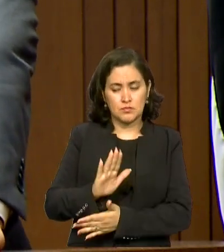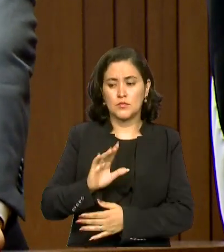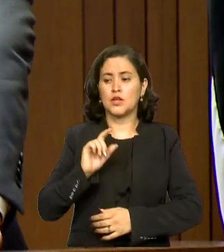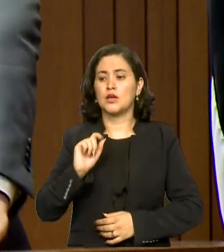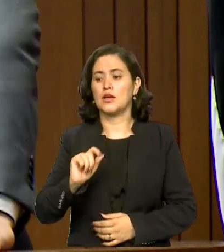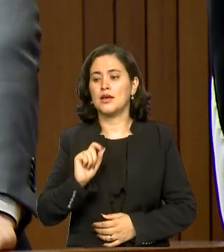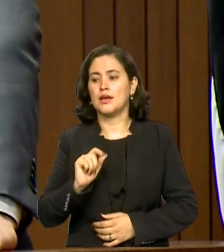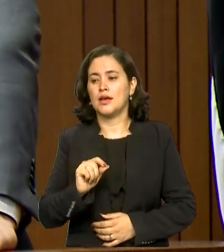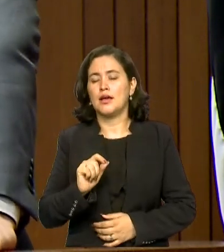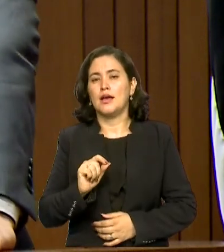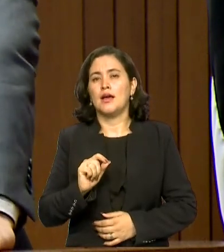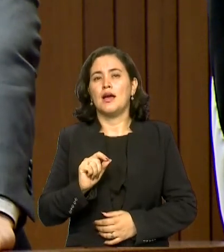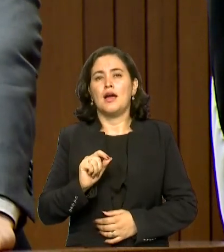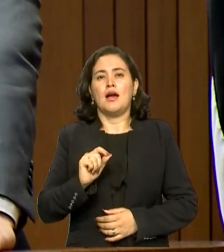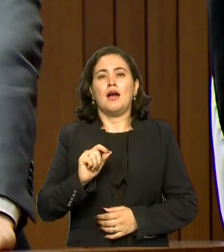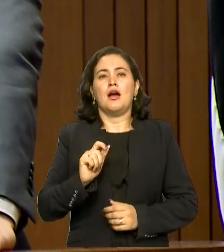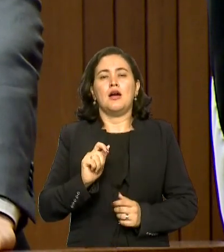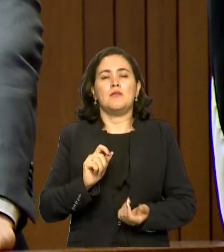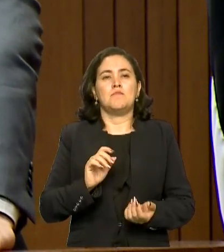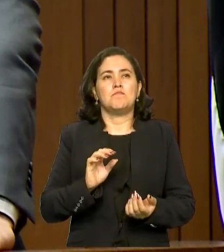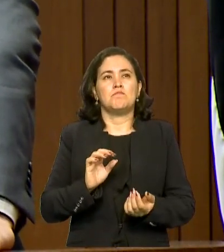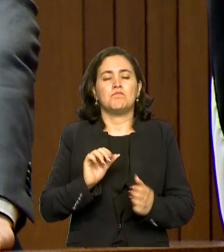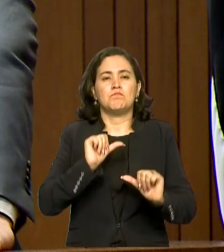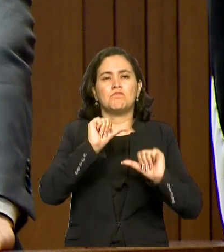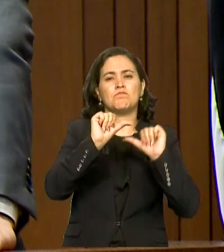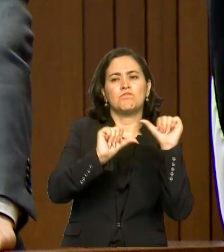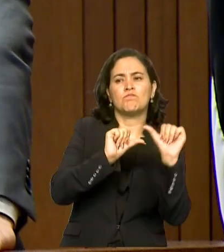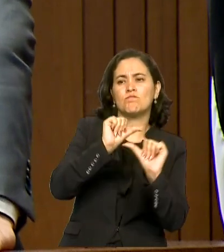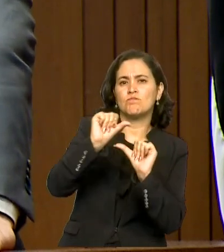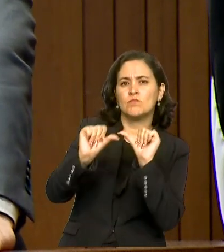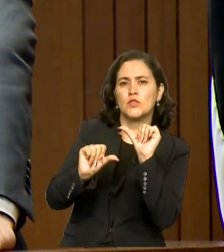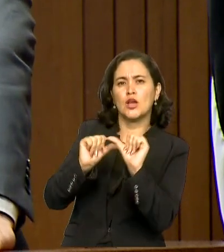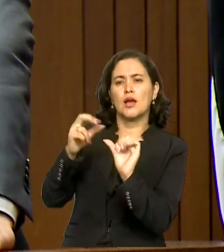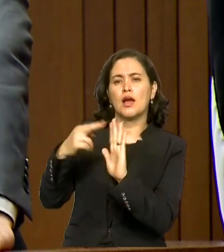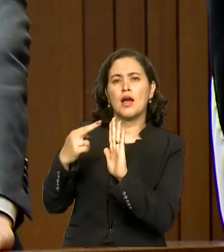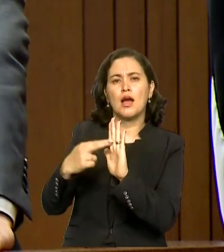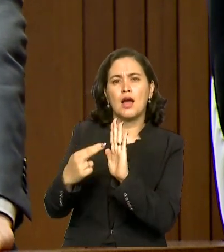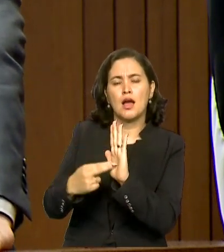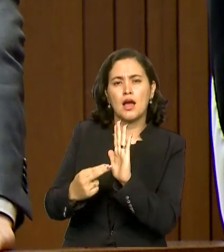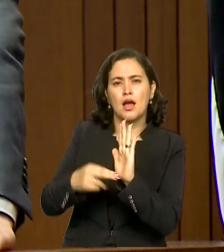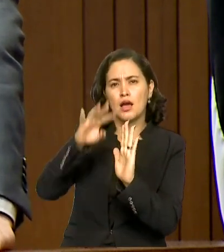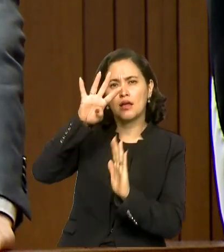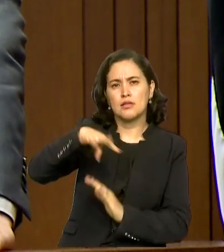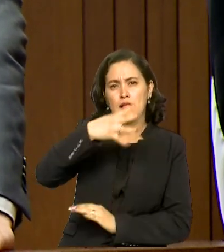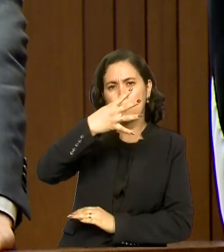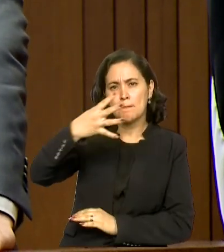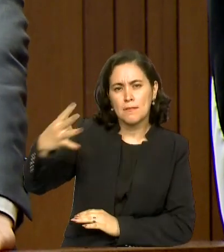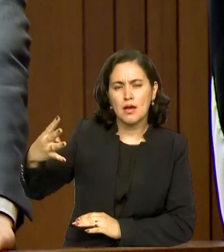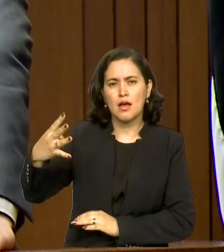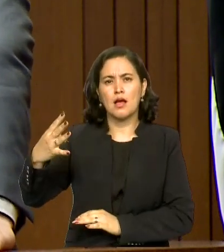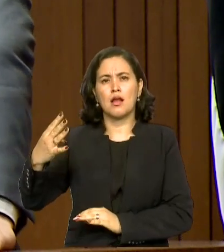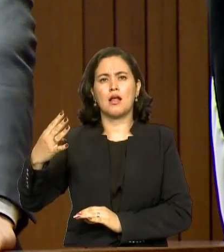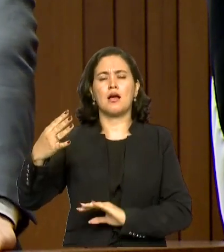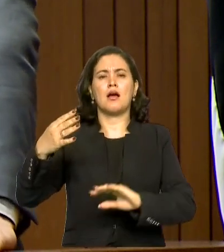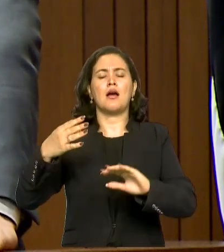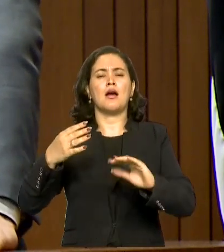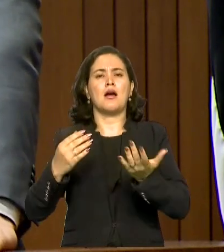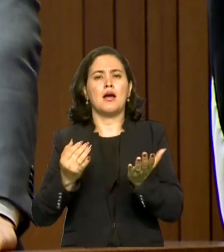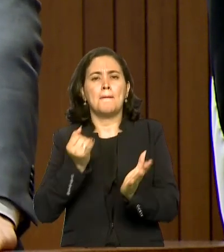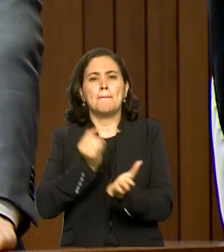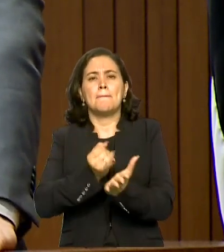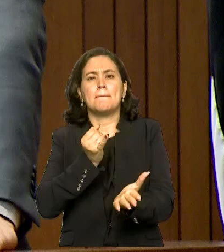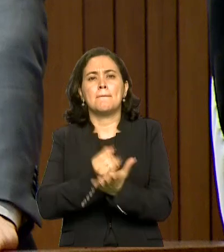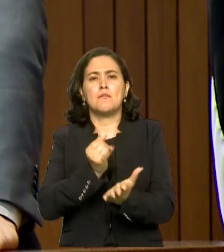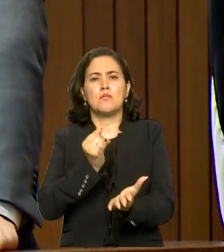Eu me recordo no passado, quando o presidente Lula aumentou o salário mínimo, na mesma hora disseram que ele não estava cumprindo com a promessa de